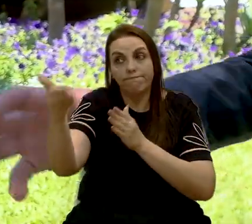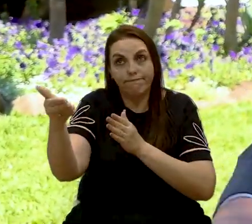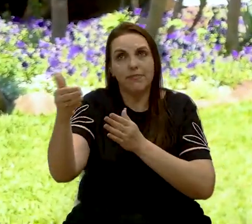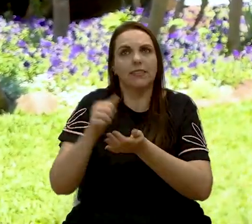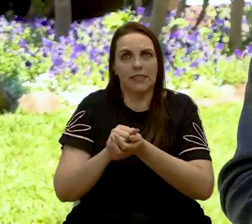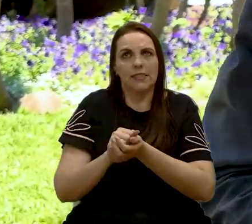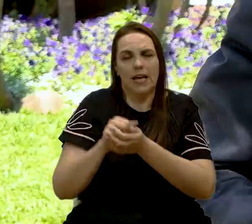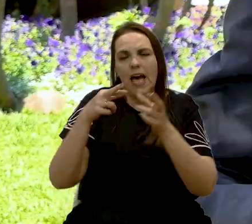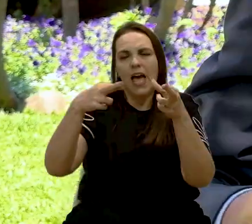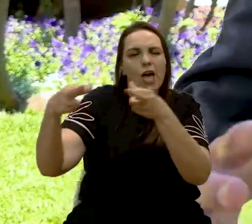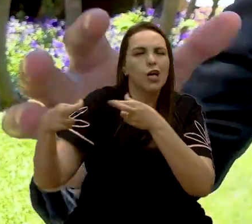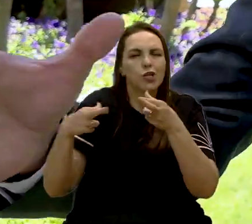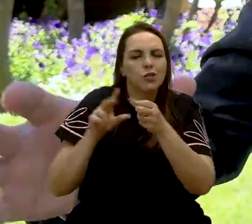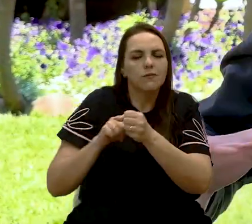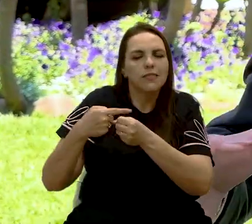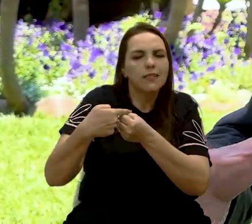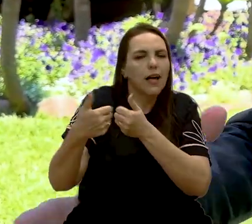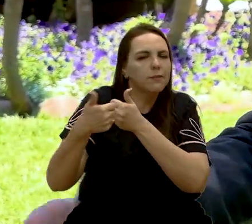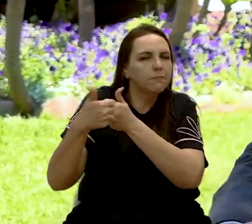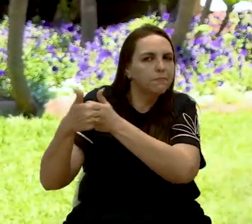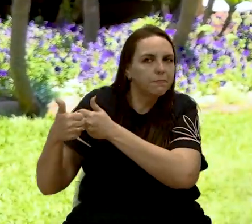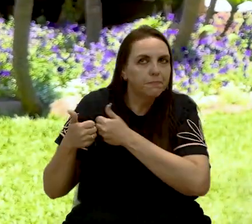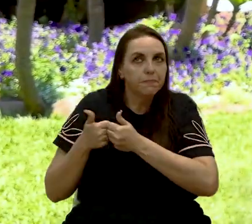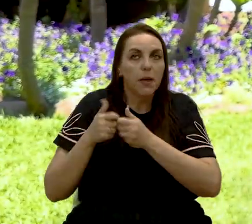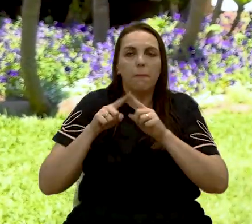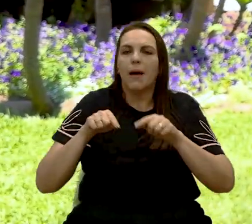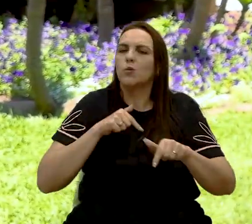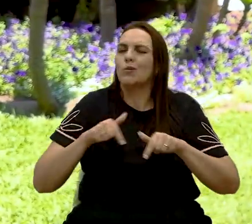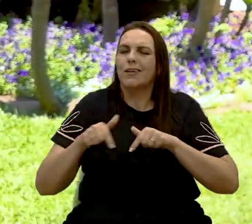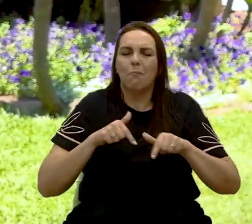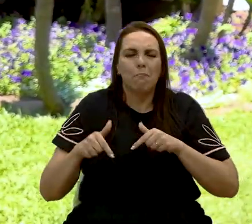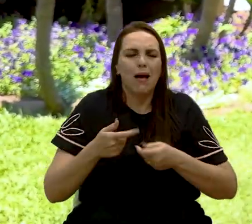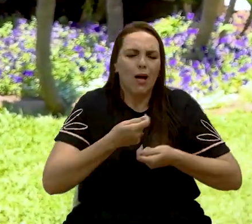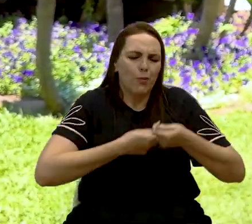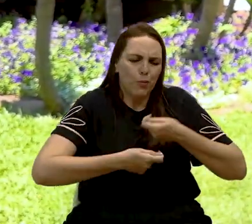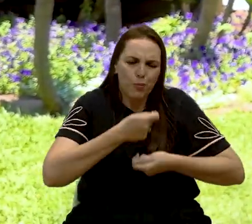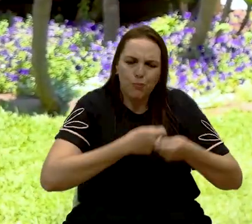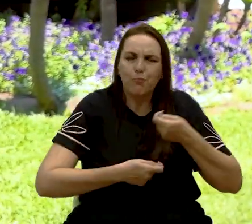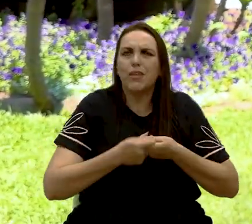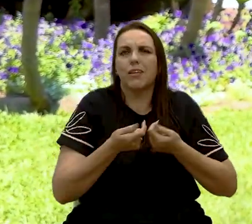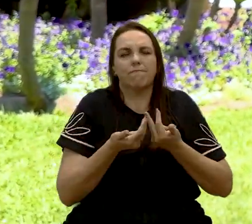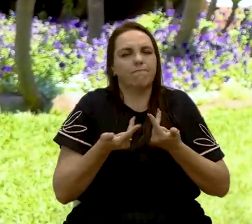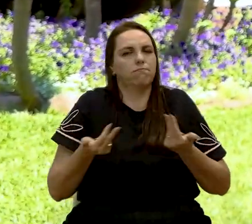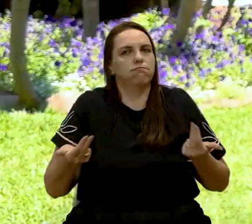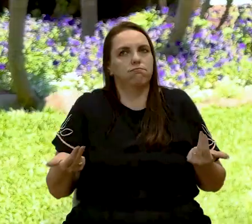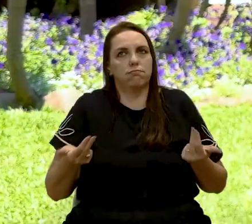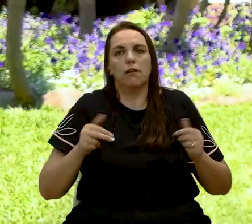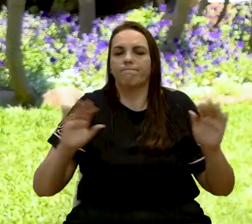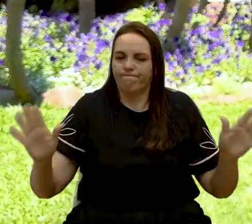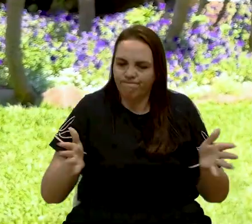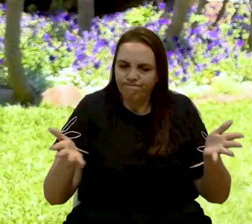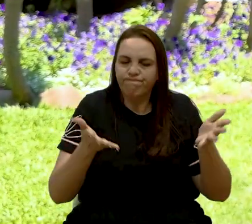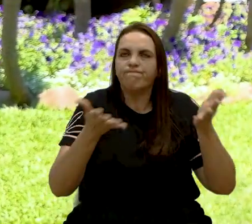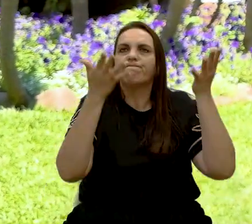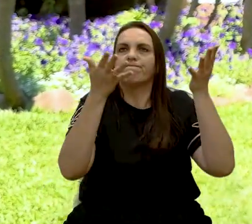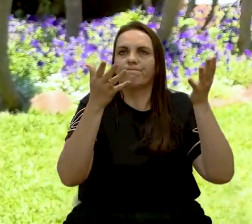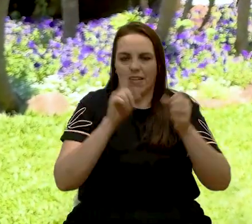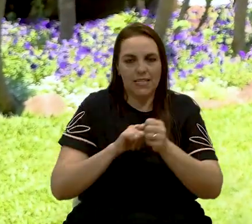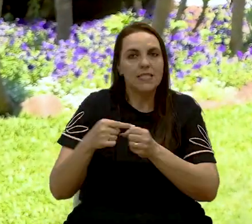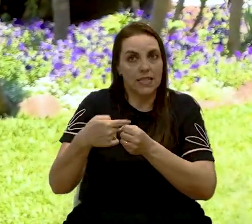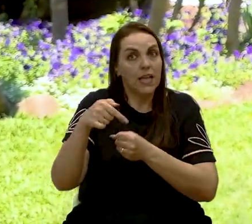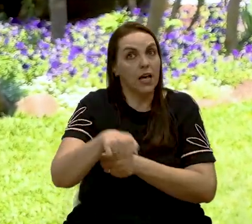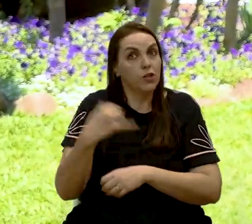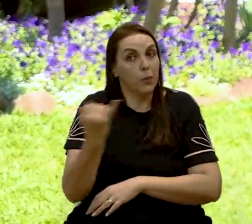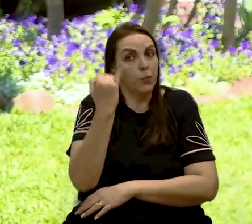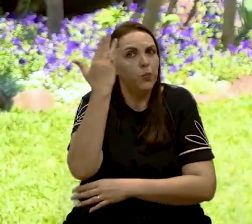utilizar a rede hoteleira aqui das cidades vizinhas. Mas a geração de emprego, a economia, é algo que